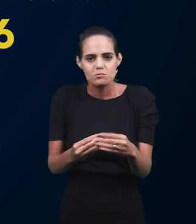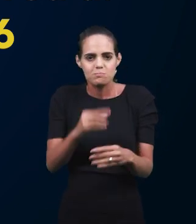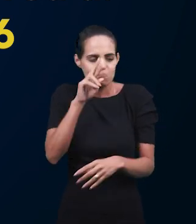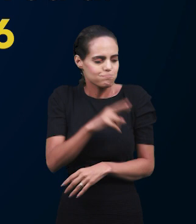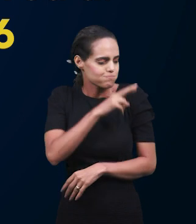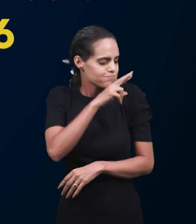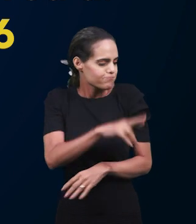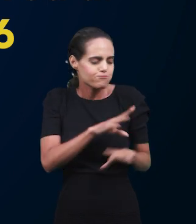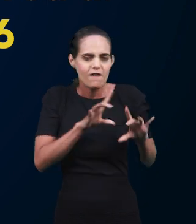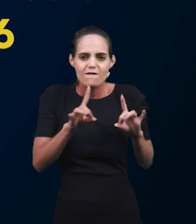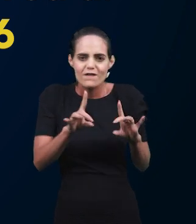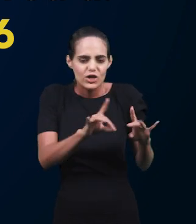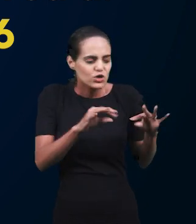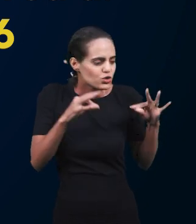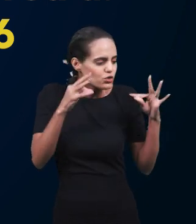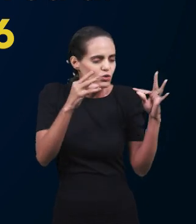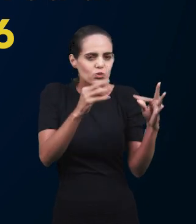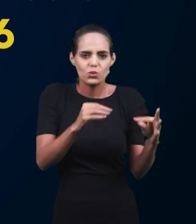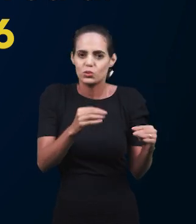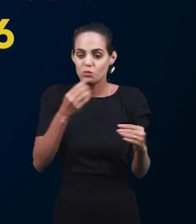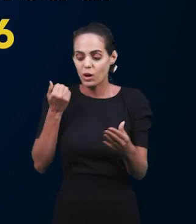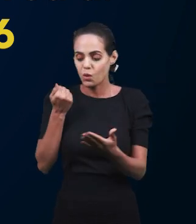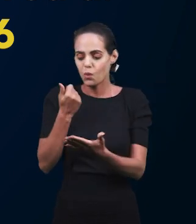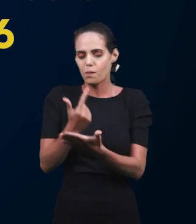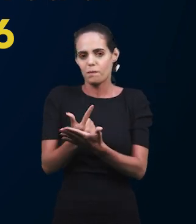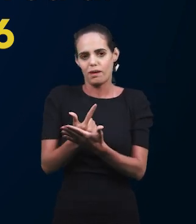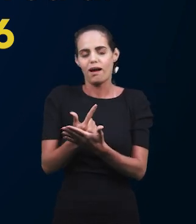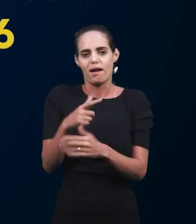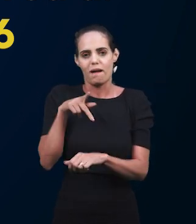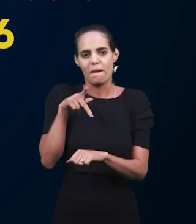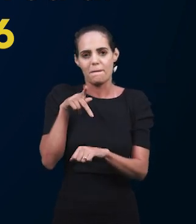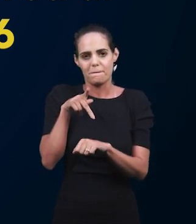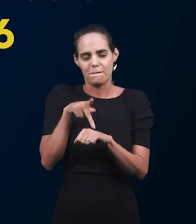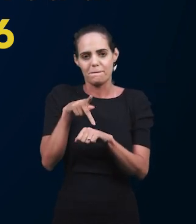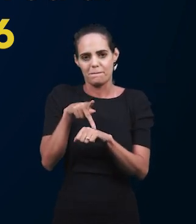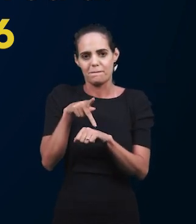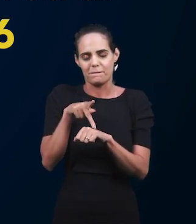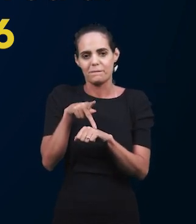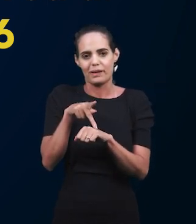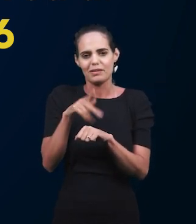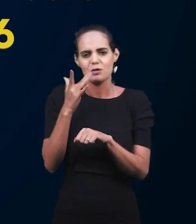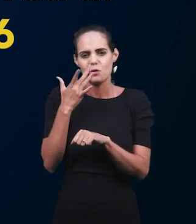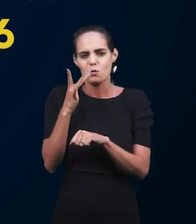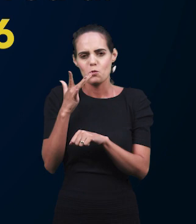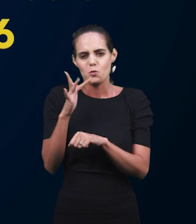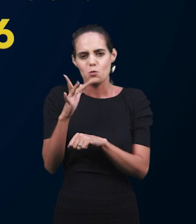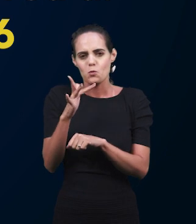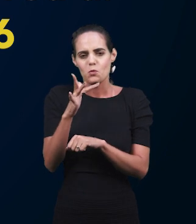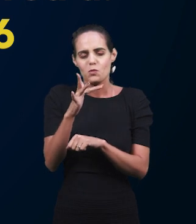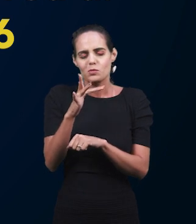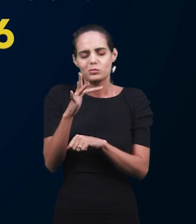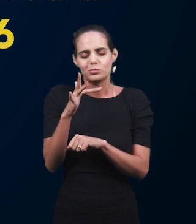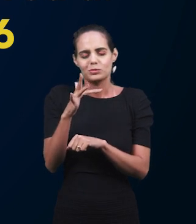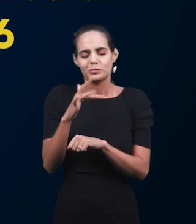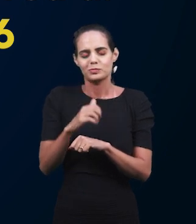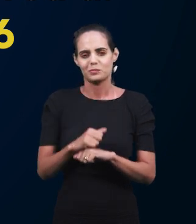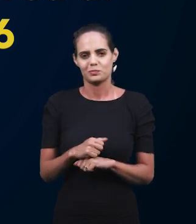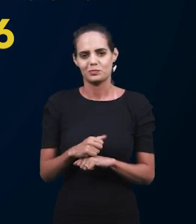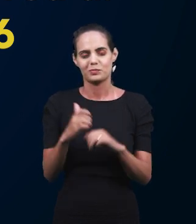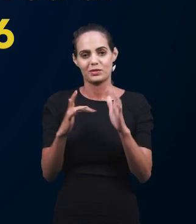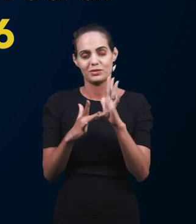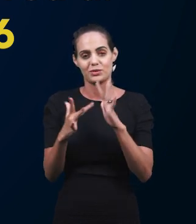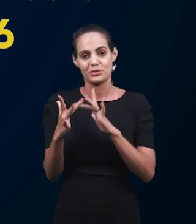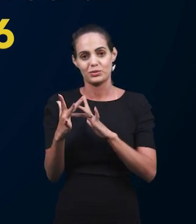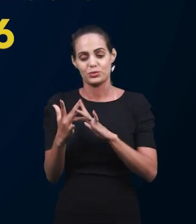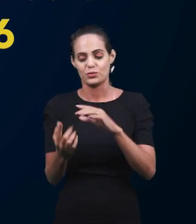quanto tinha para adquirir essa pérola de grande valor. Jesus também, ele é o único